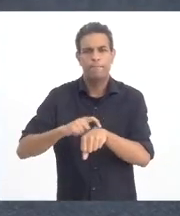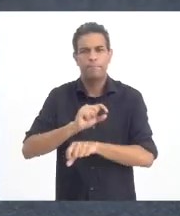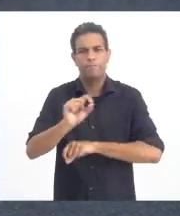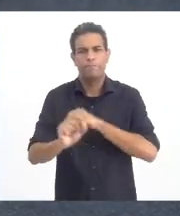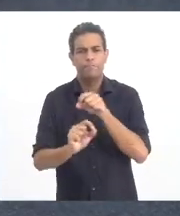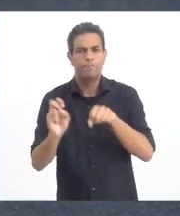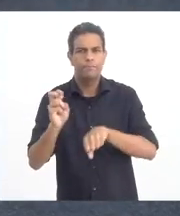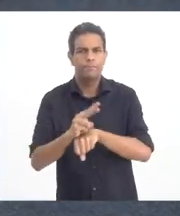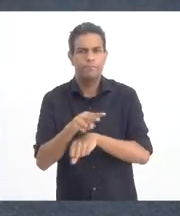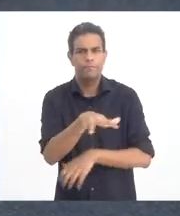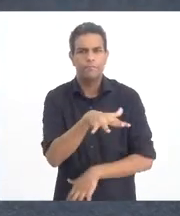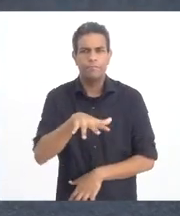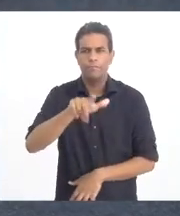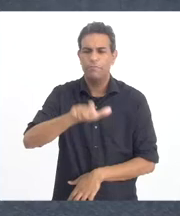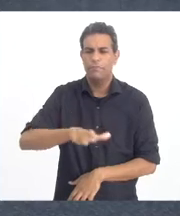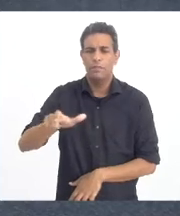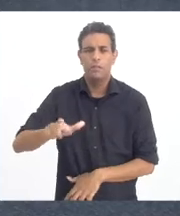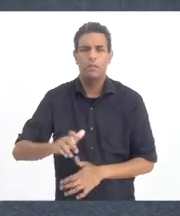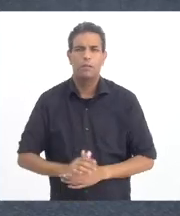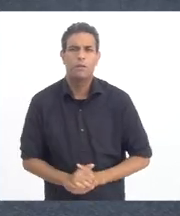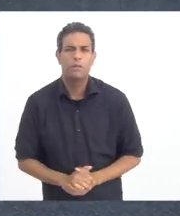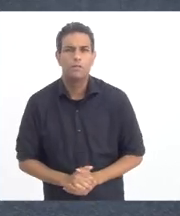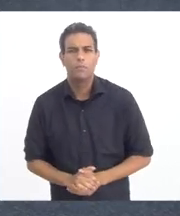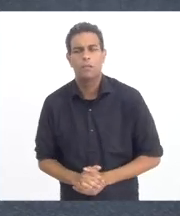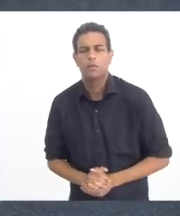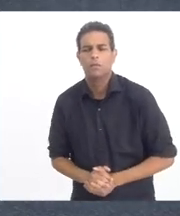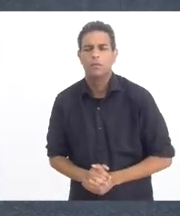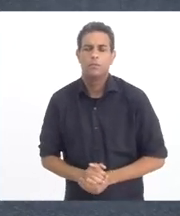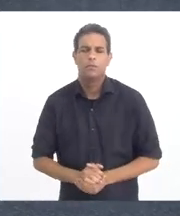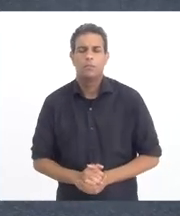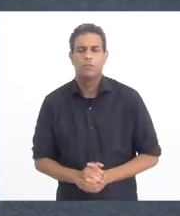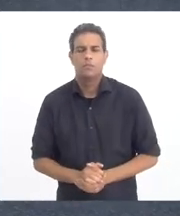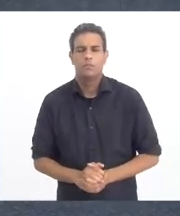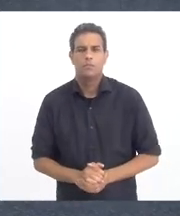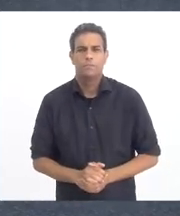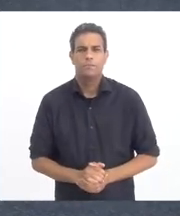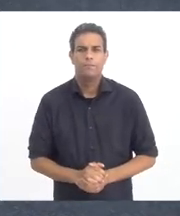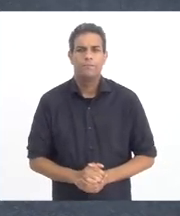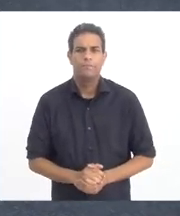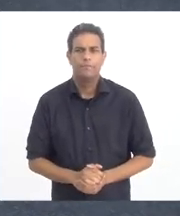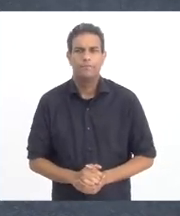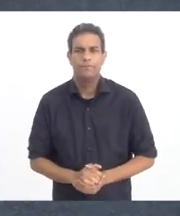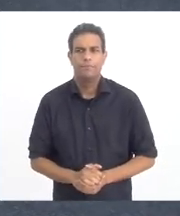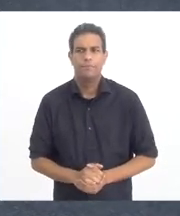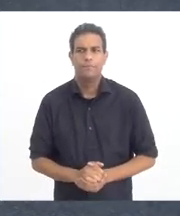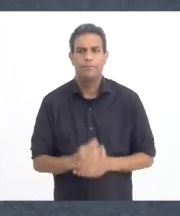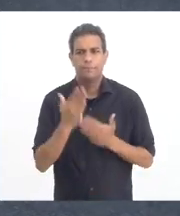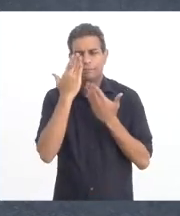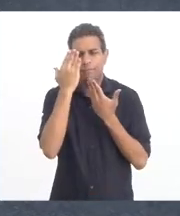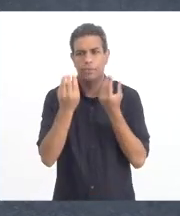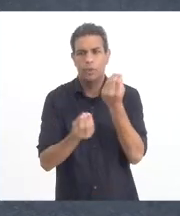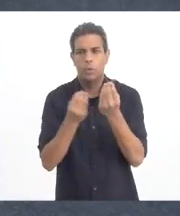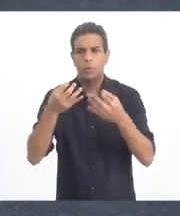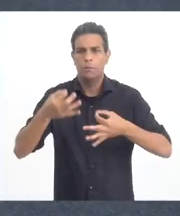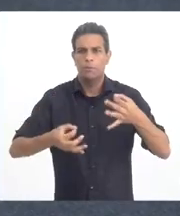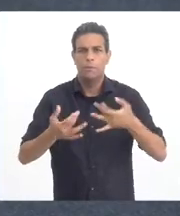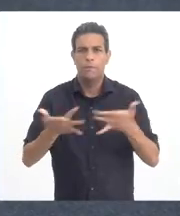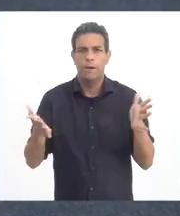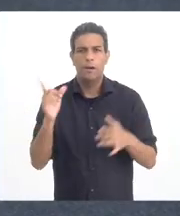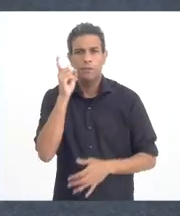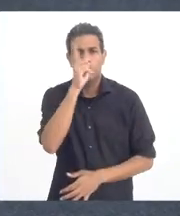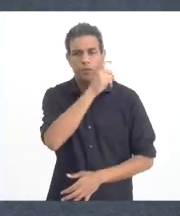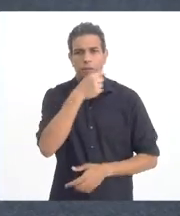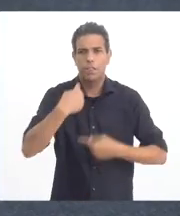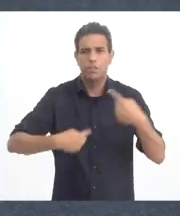uma pessoa pode arguir ali. Para concluir, por favor. Perfeito, perfeito, deputado. Como eu falei, fica muito